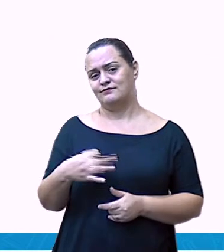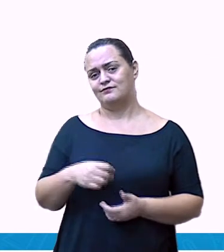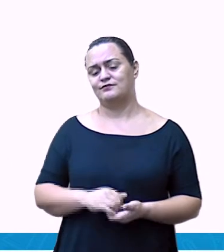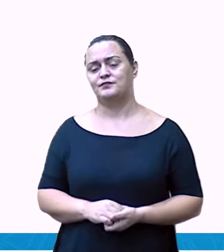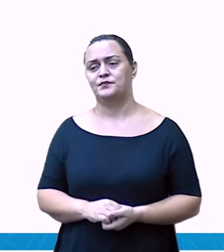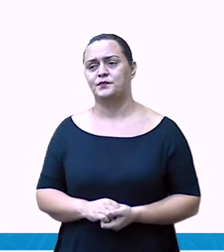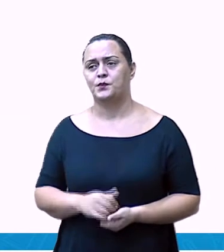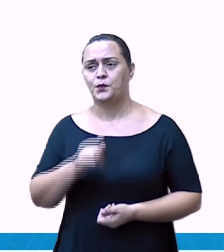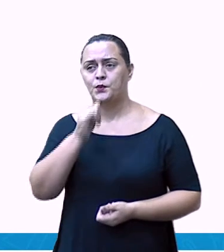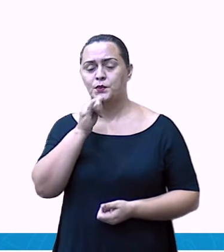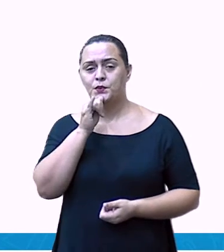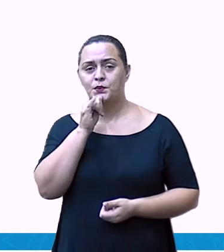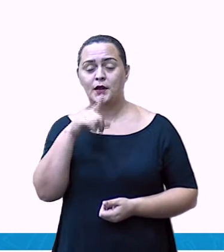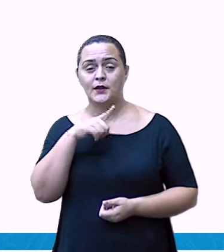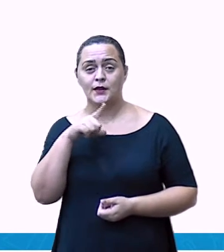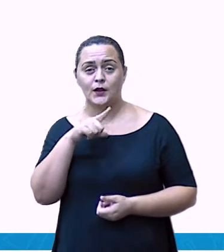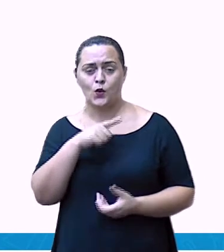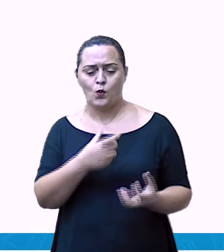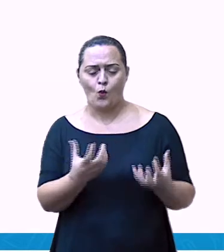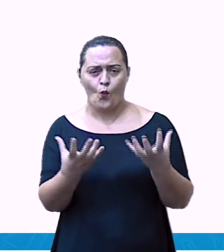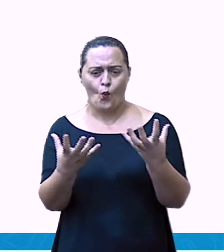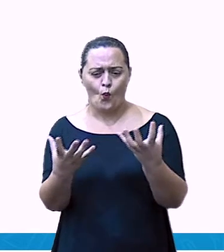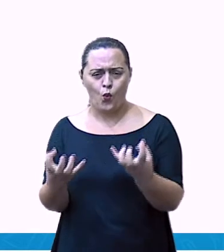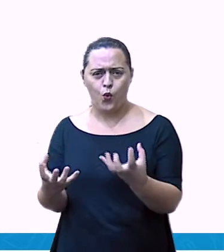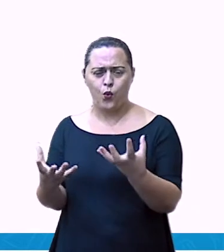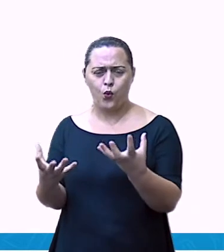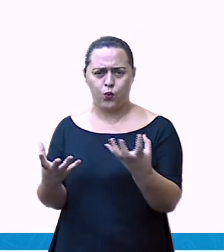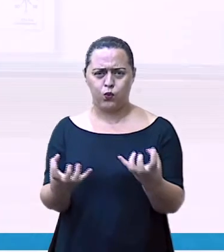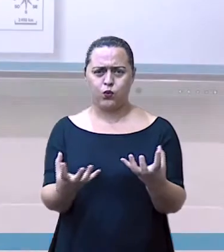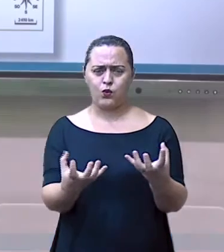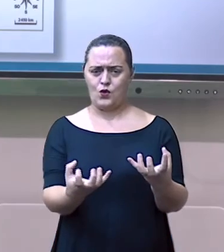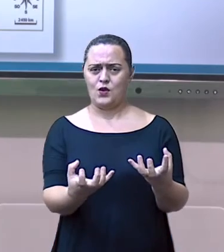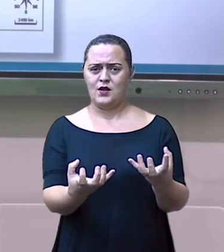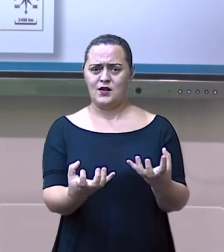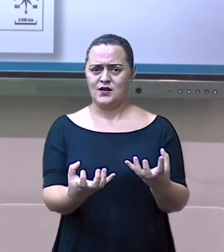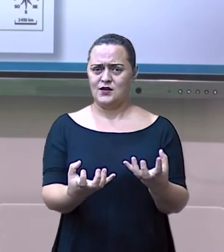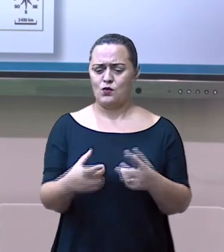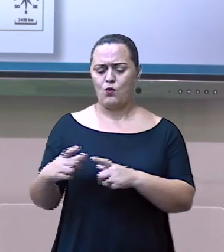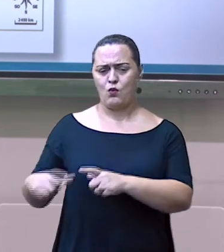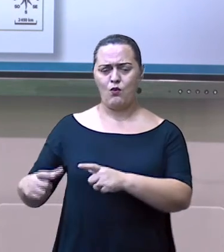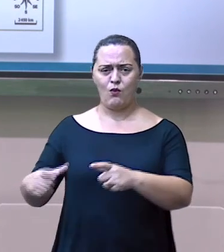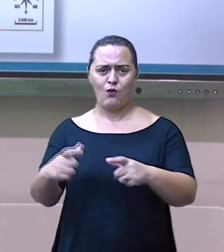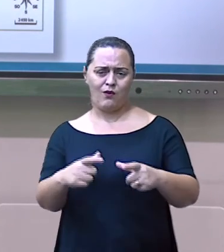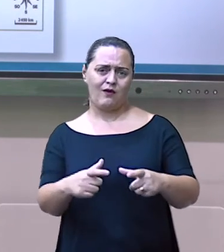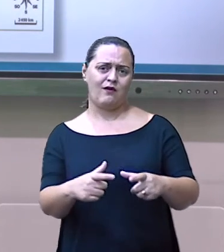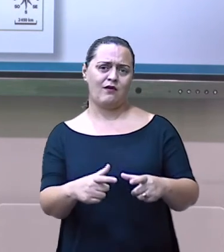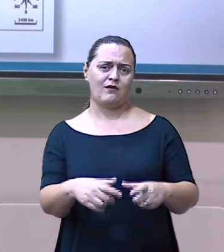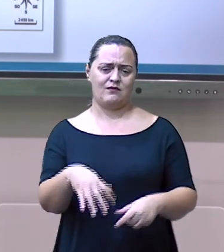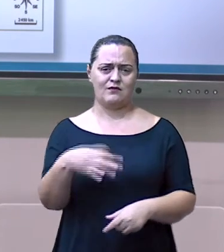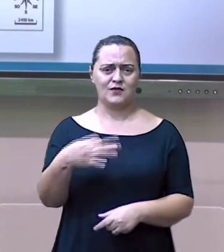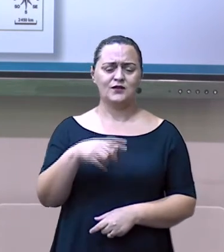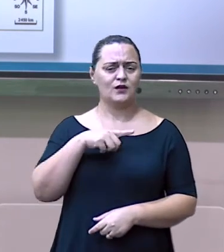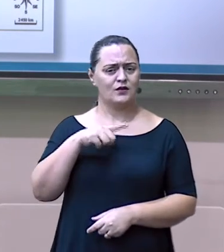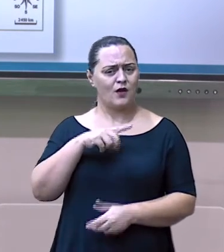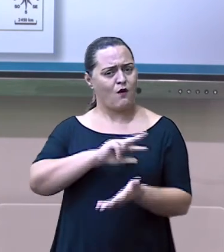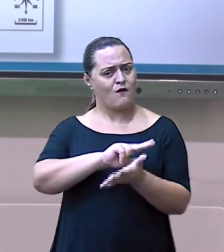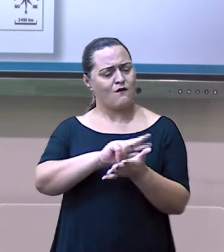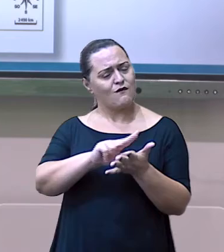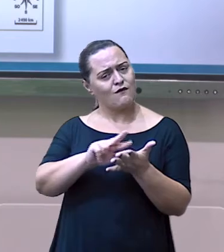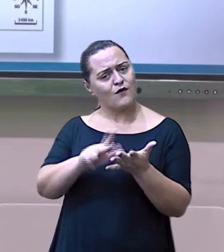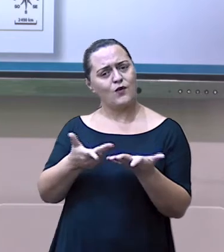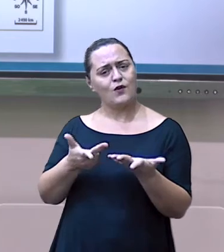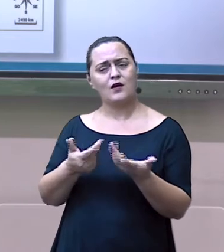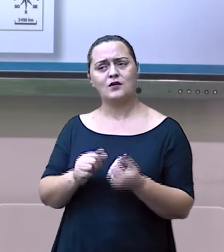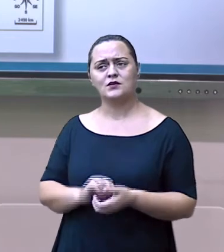nós temos deserto aqui, olha, na África, nós temos aqui na América do Sul, nós temos aqui na América